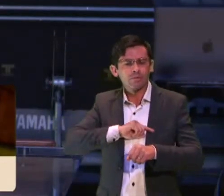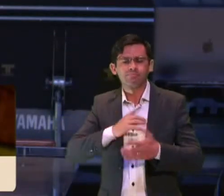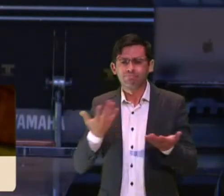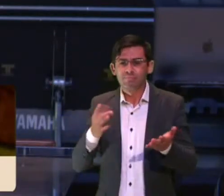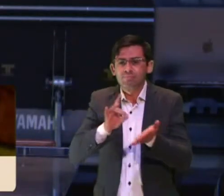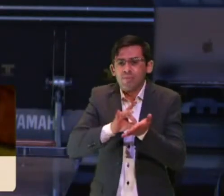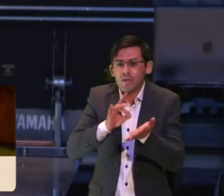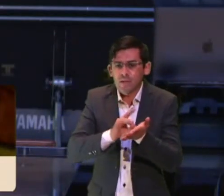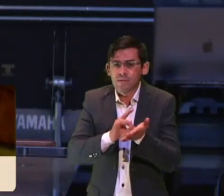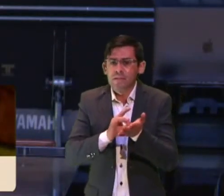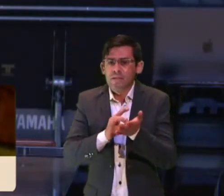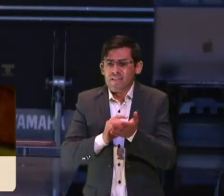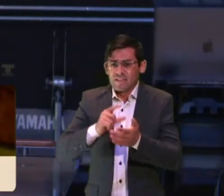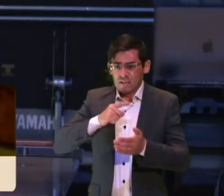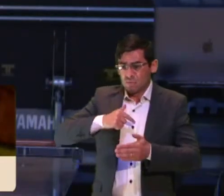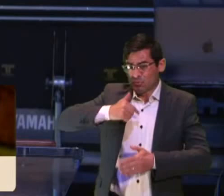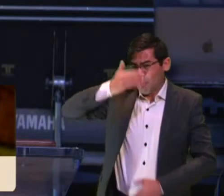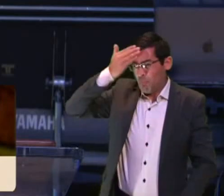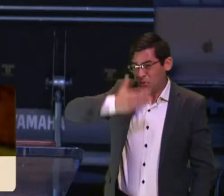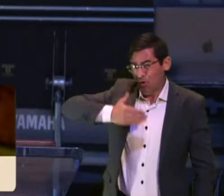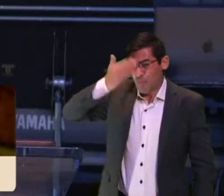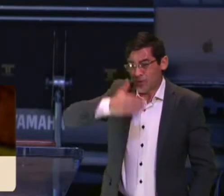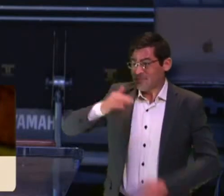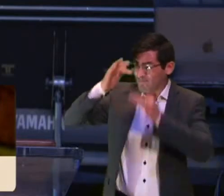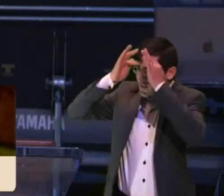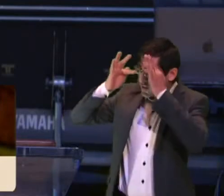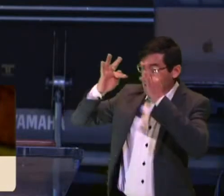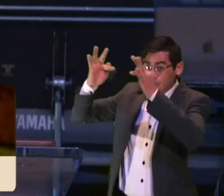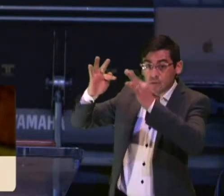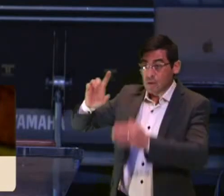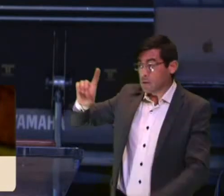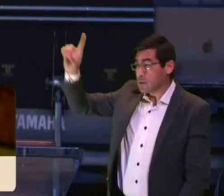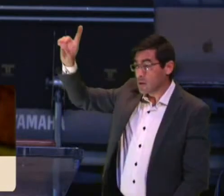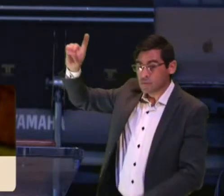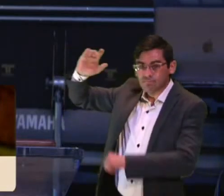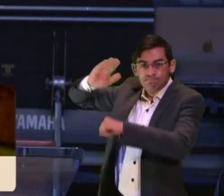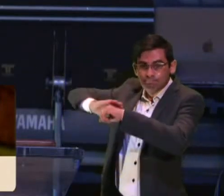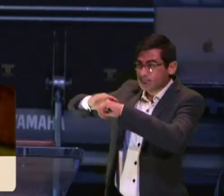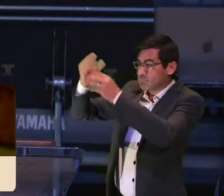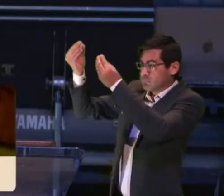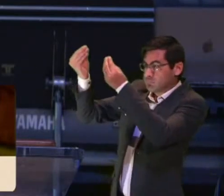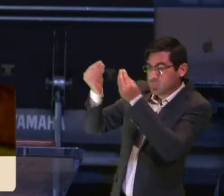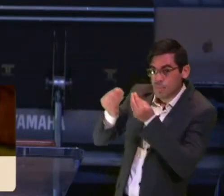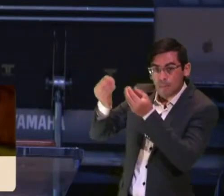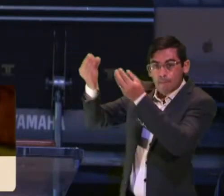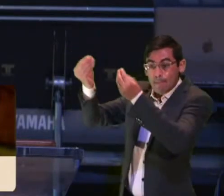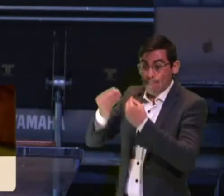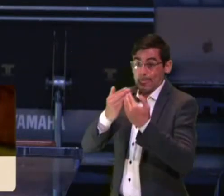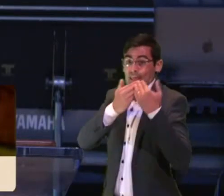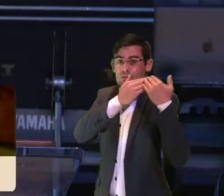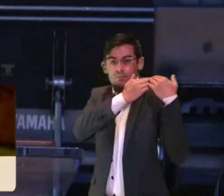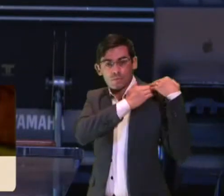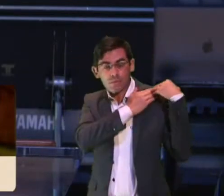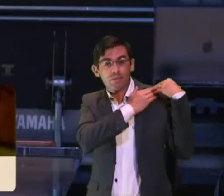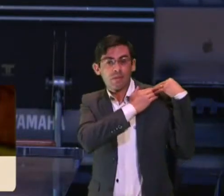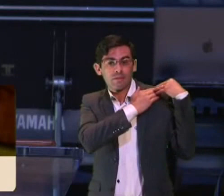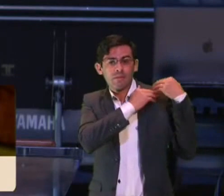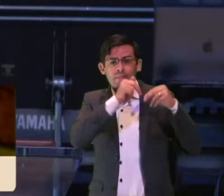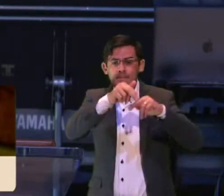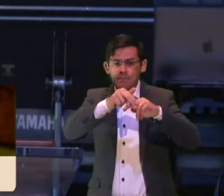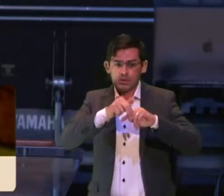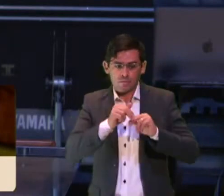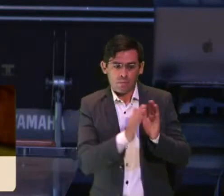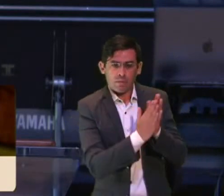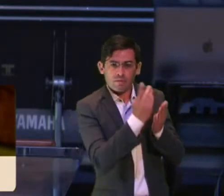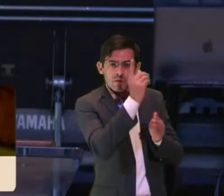Enquanto passamos pelas provas de fidelidade, mais o Senhor entrega a nós. É isso que está aqui. É por isso que a Bíblia vai